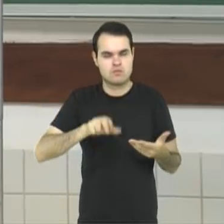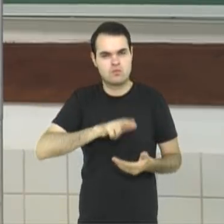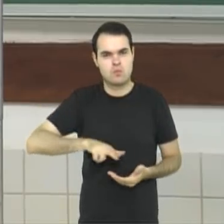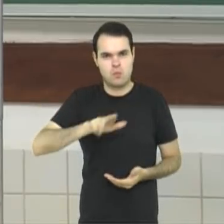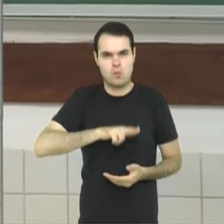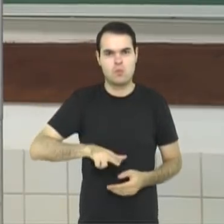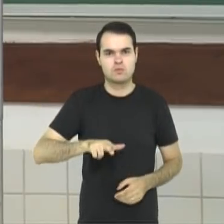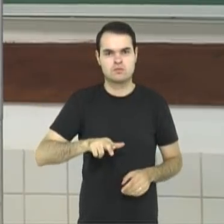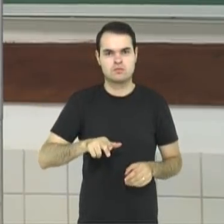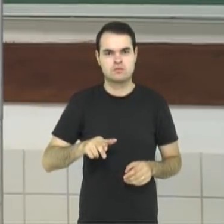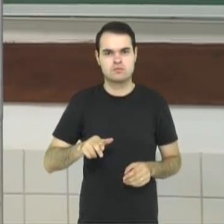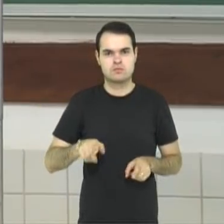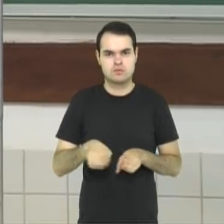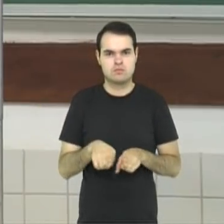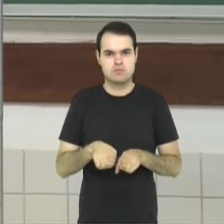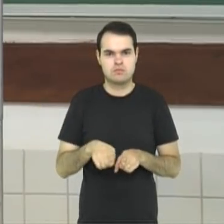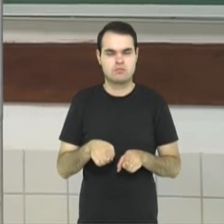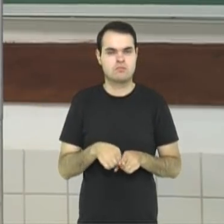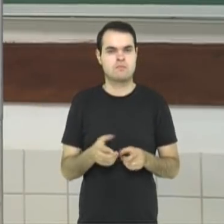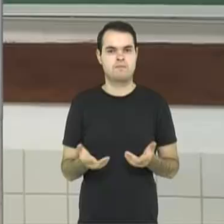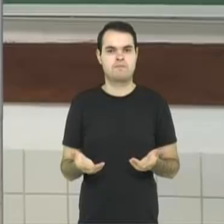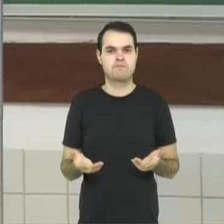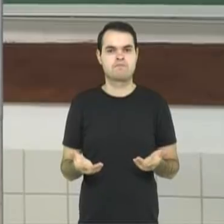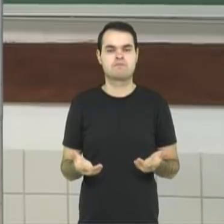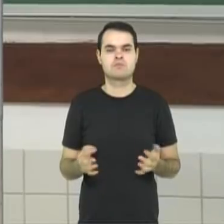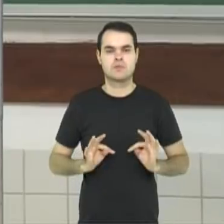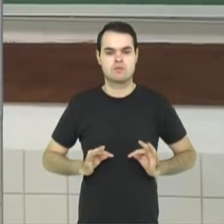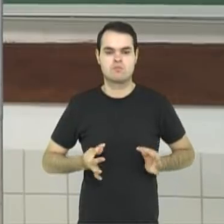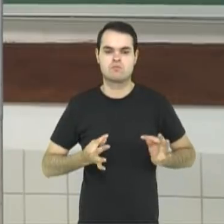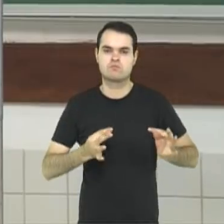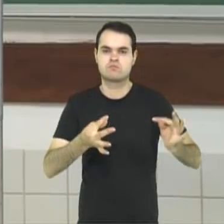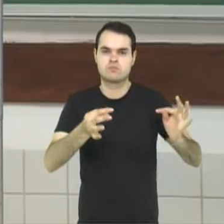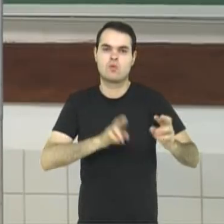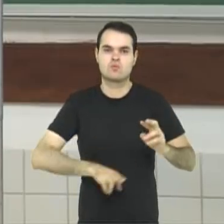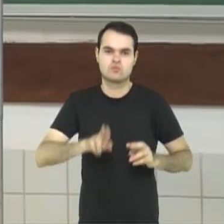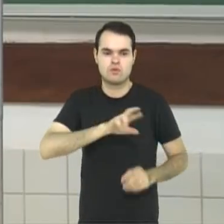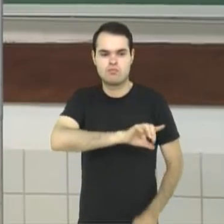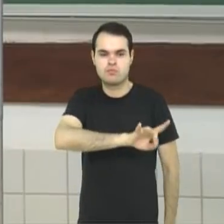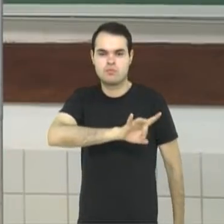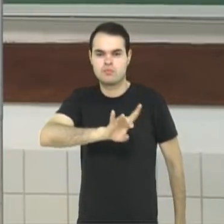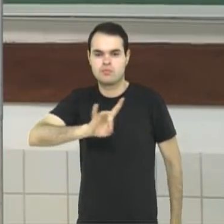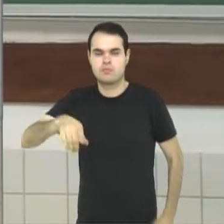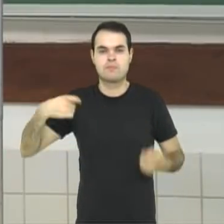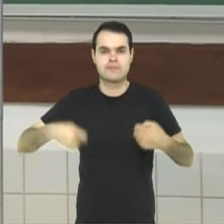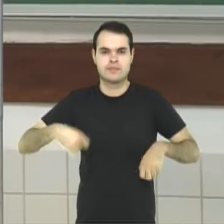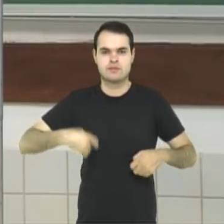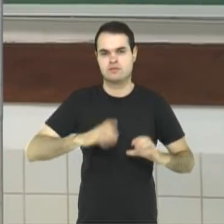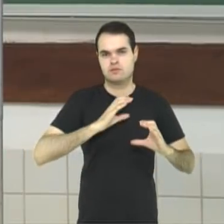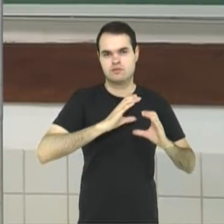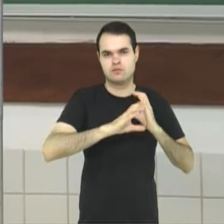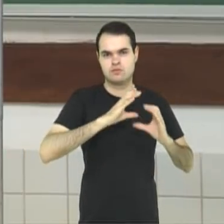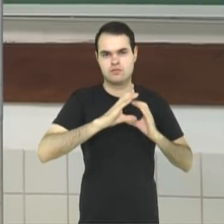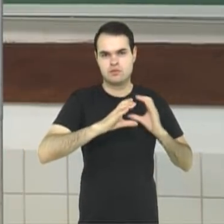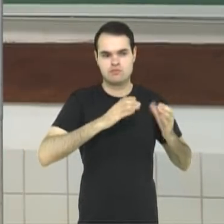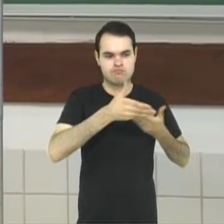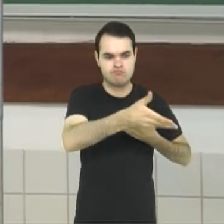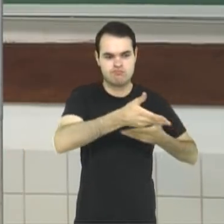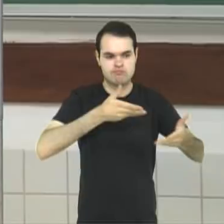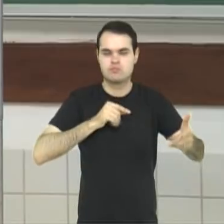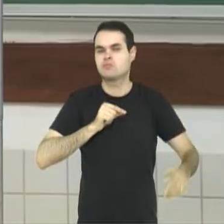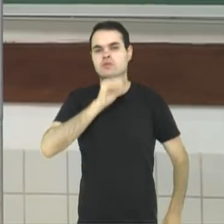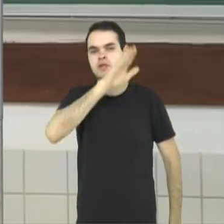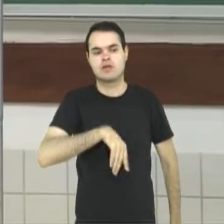equipamentos móveis, né? Ele tem que se comunicar com os professores por meio desse e-mail